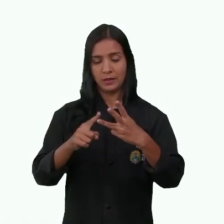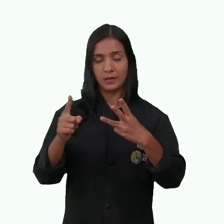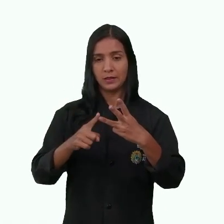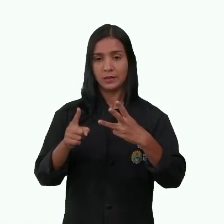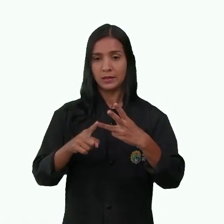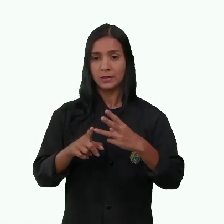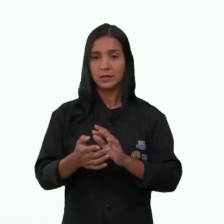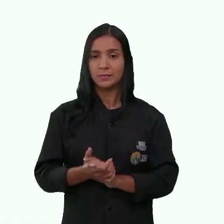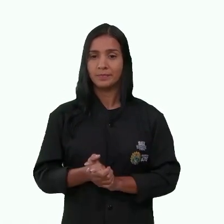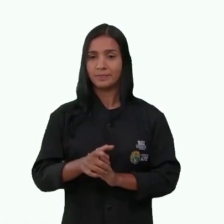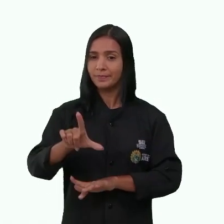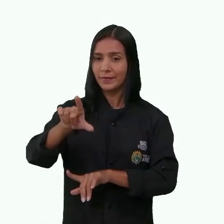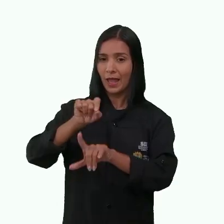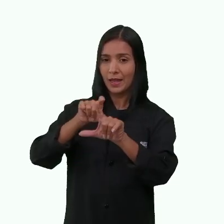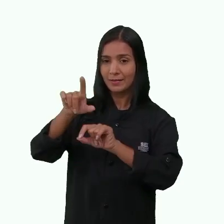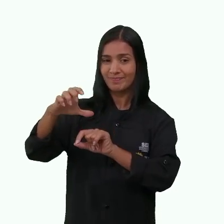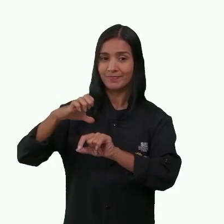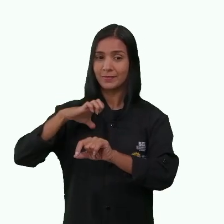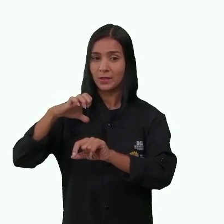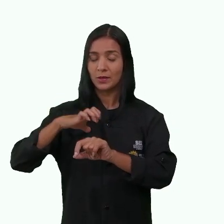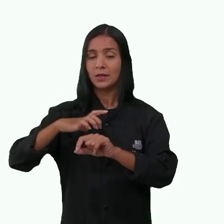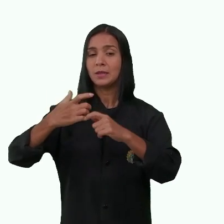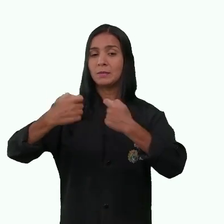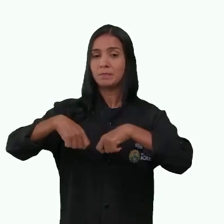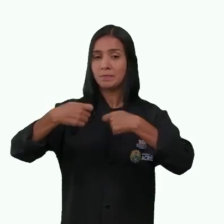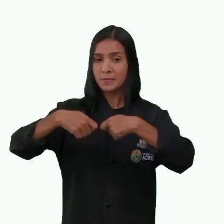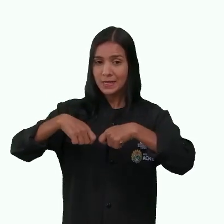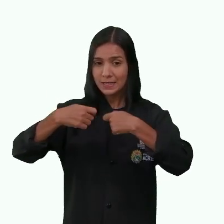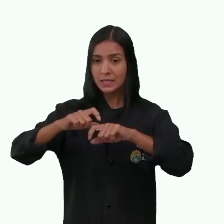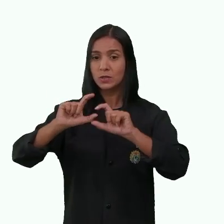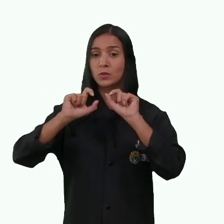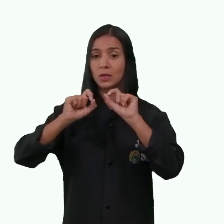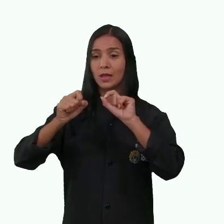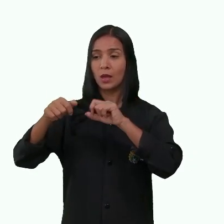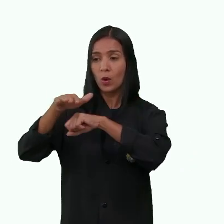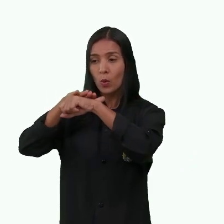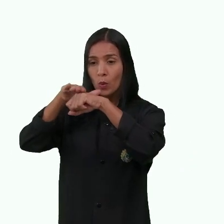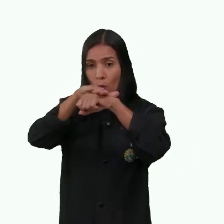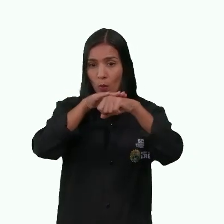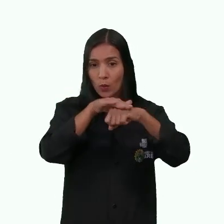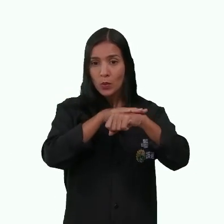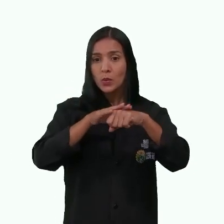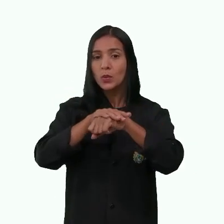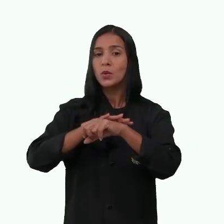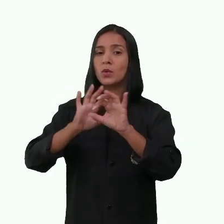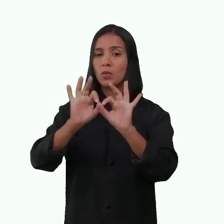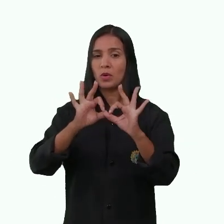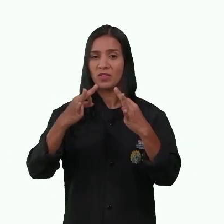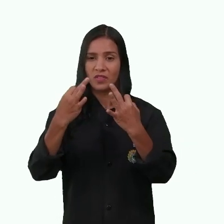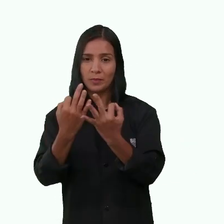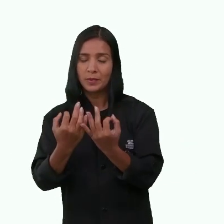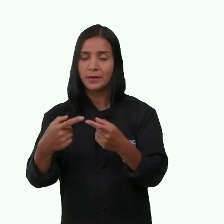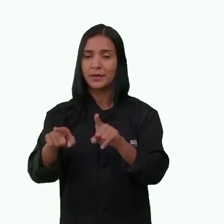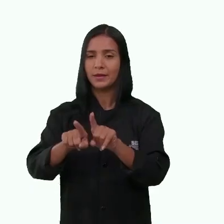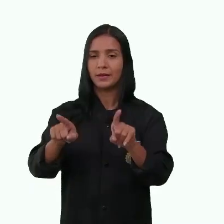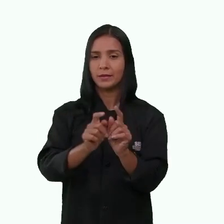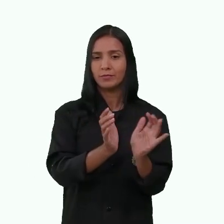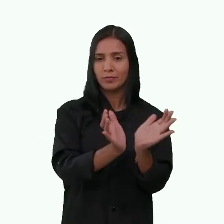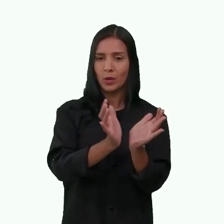ética requer diálogo com familiares, equipe multidisciplinar e, se